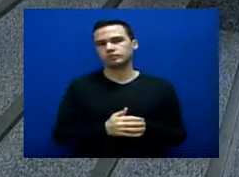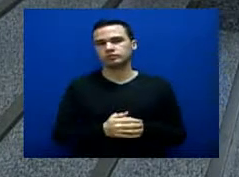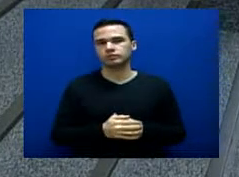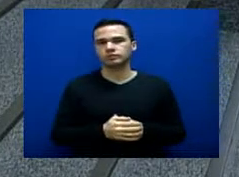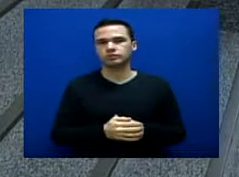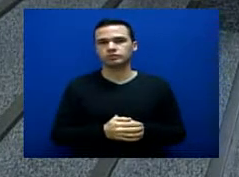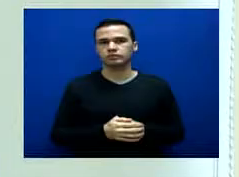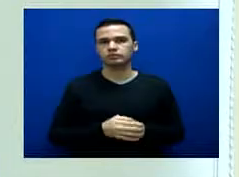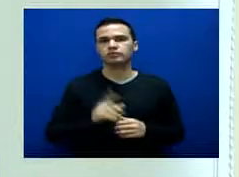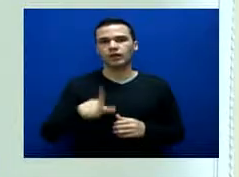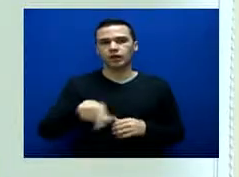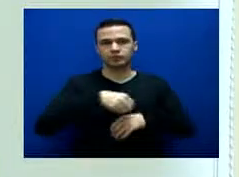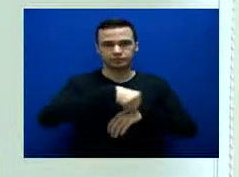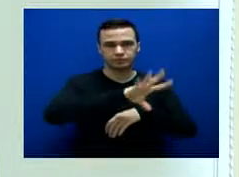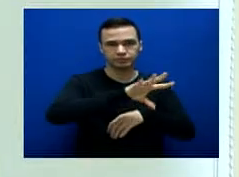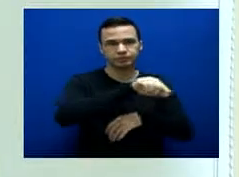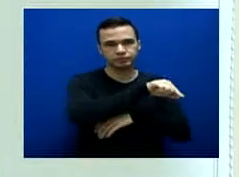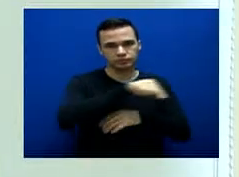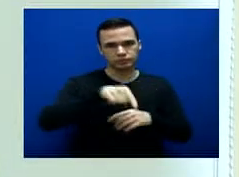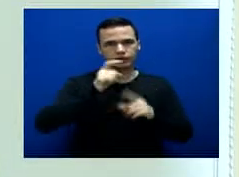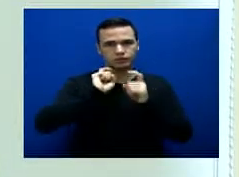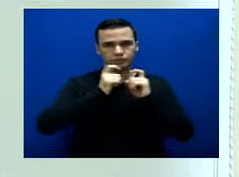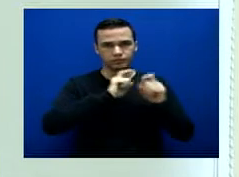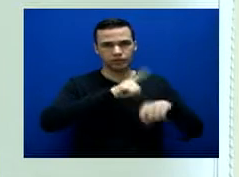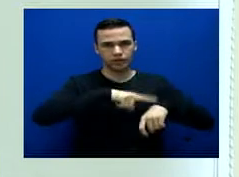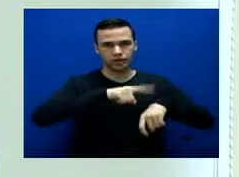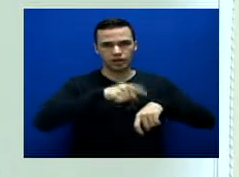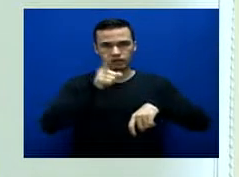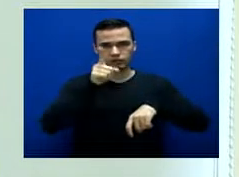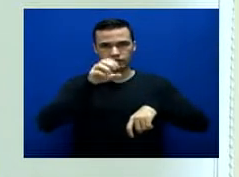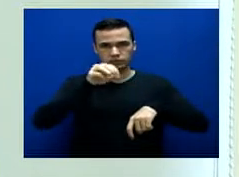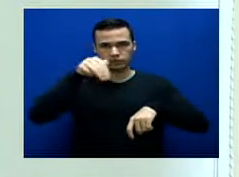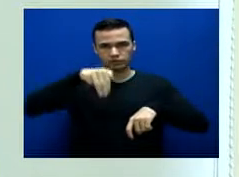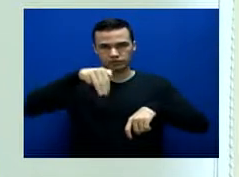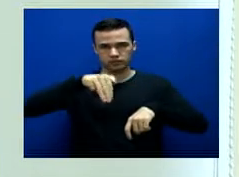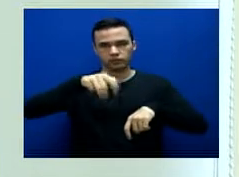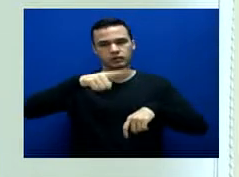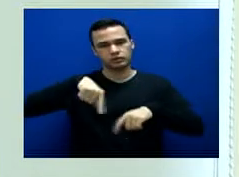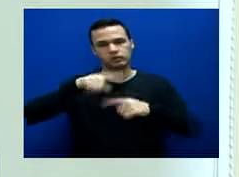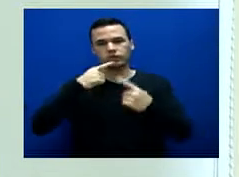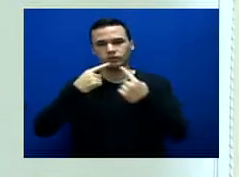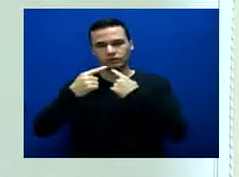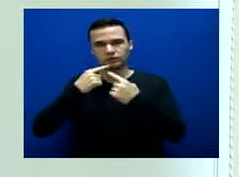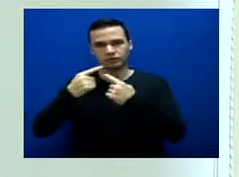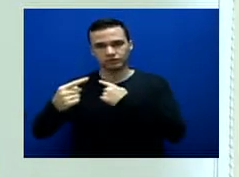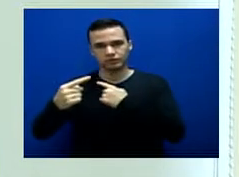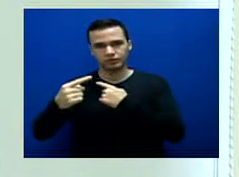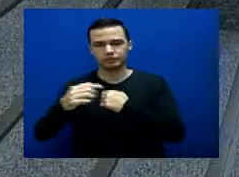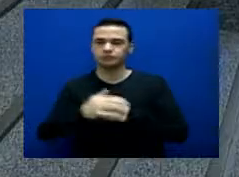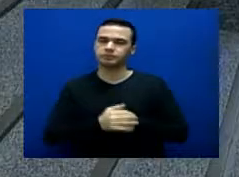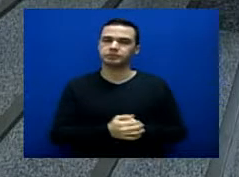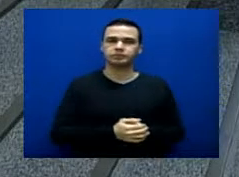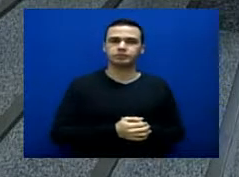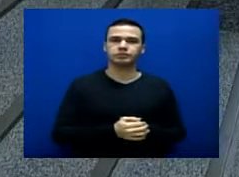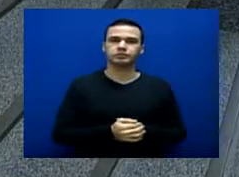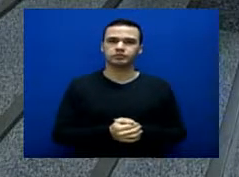Só para... Fernando, eu sugeria a suspensão da sessão por 10 minutos, para que a gente pudesse conversar aqui e tentar... Vamos a...